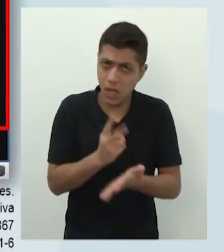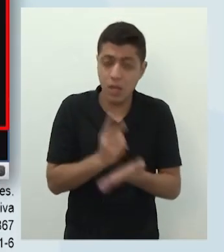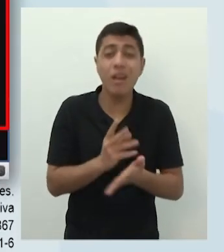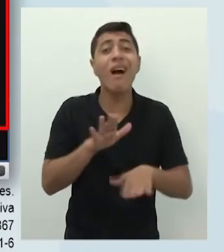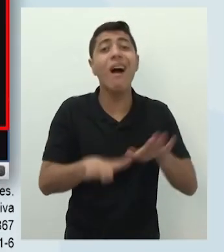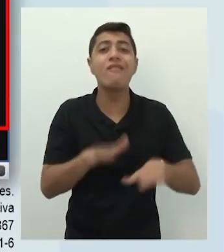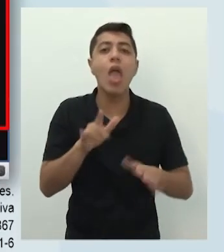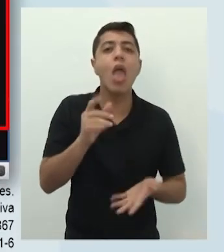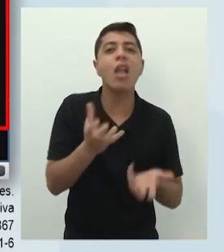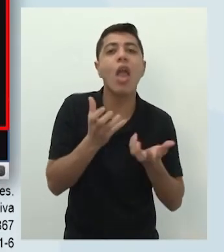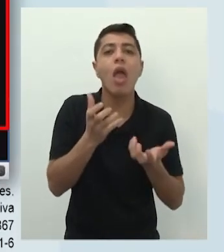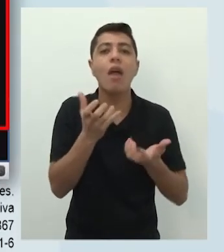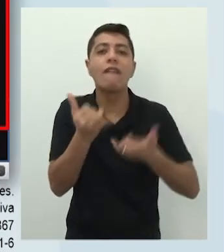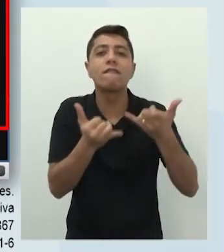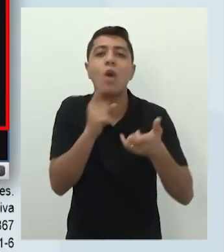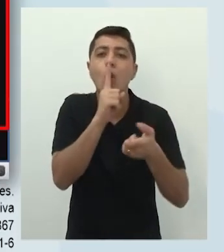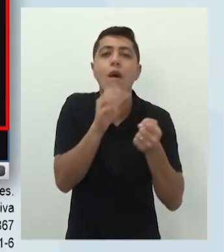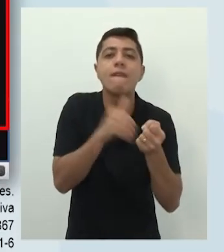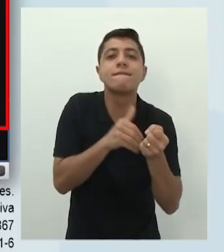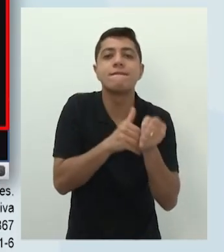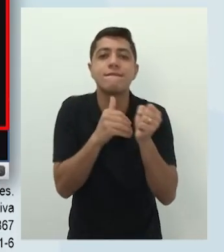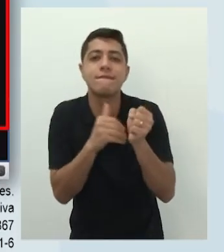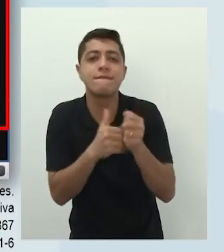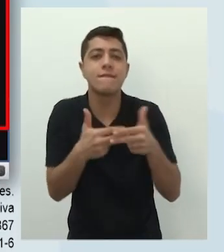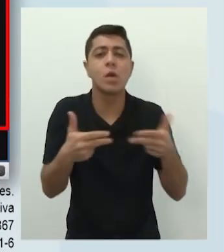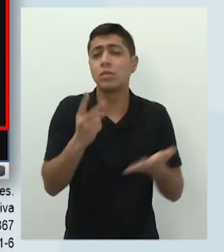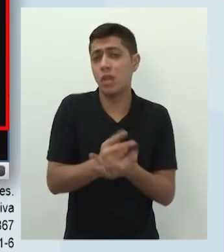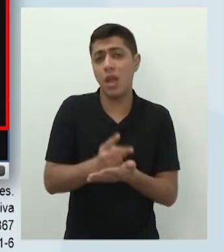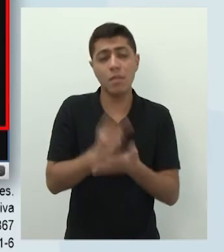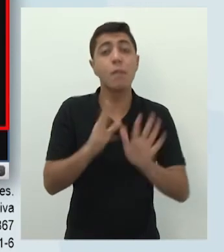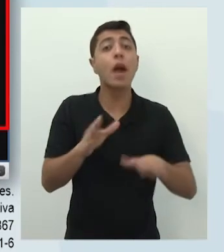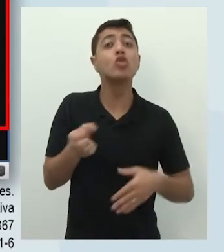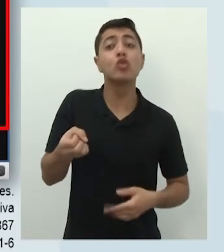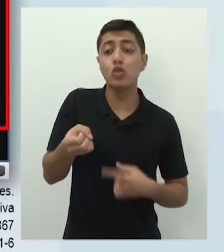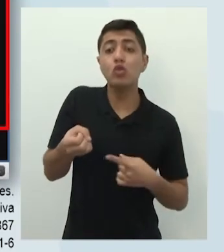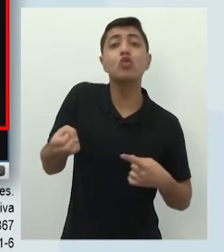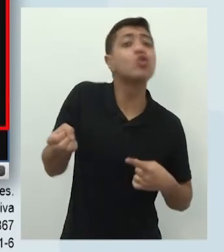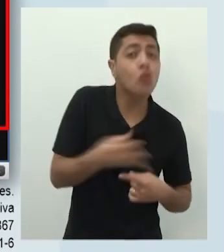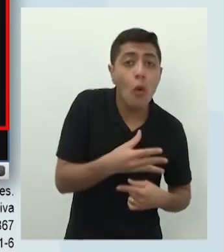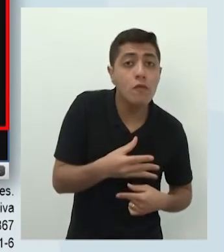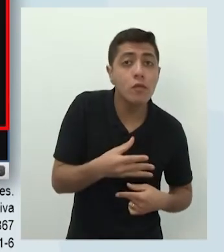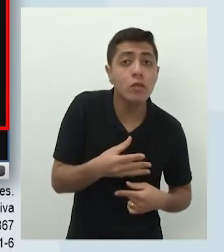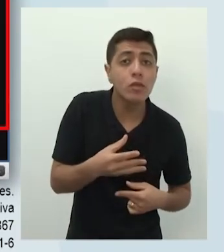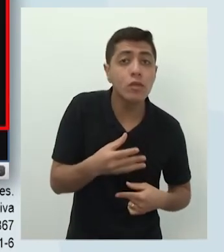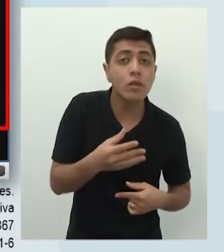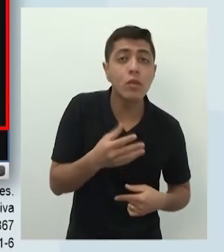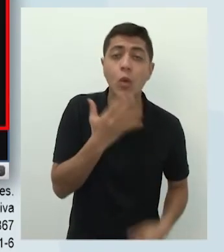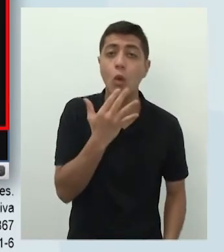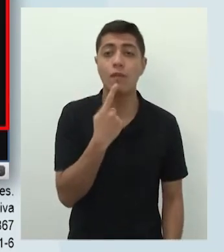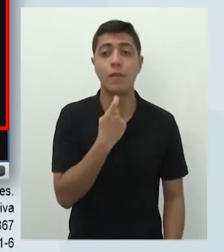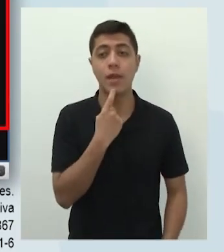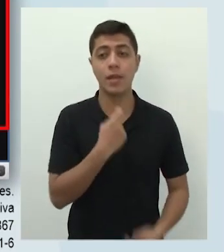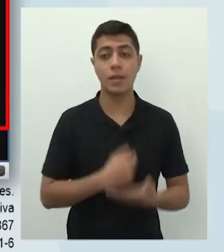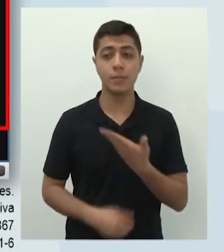em 2016 ensinando ou mostrando cenas de desafio de asfixia. Passo